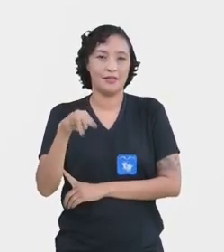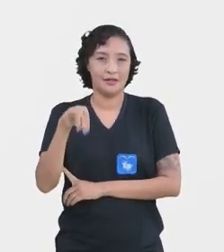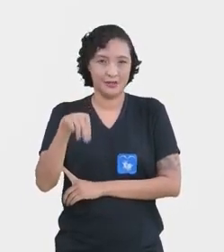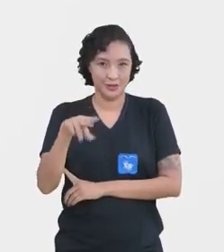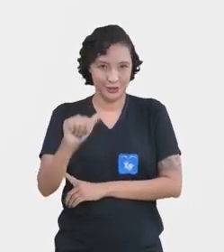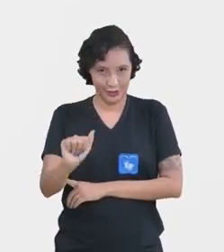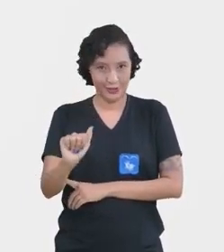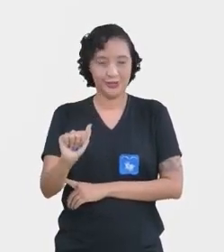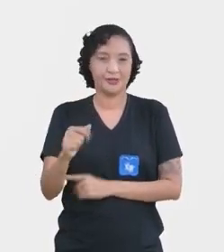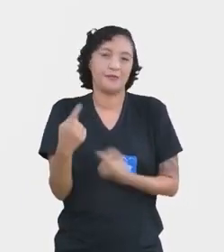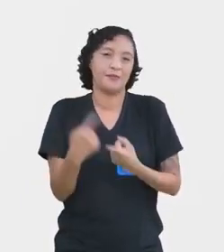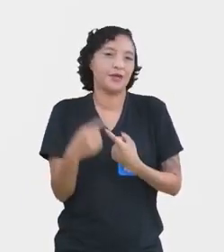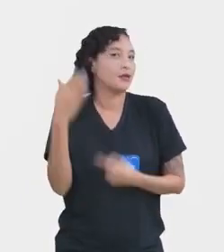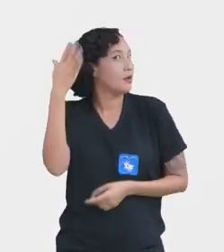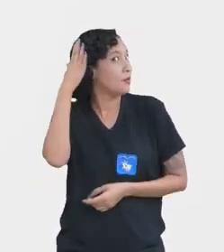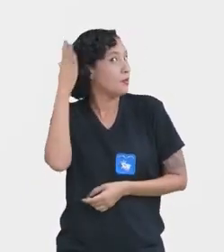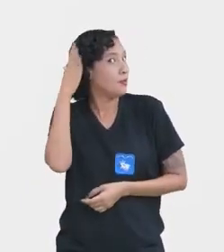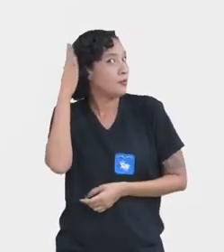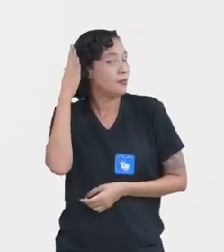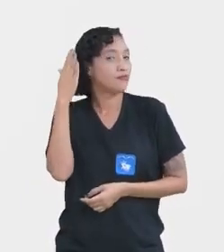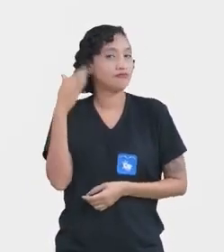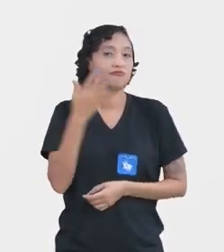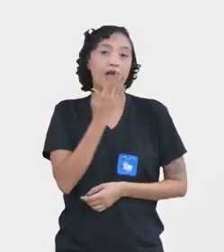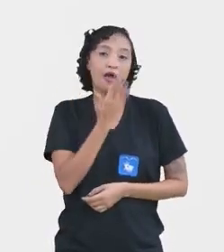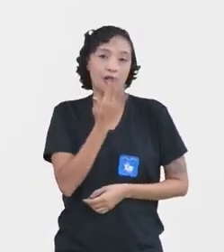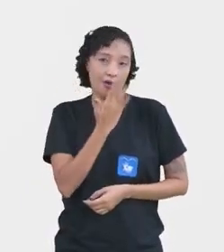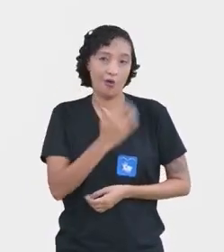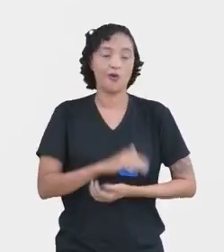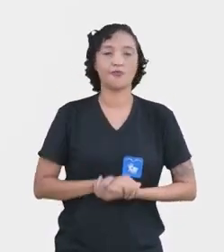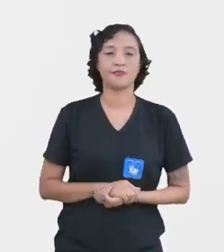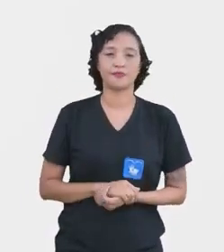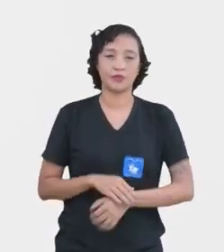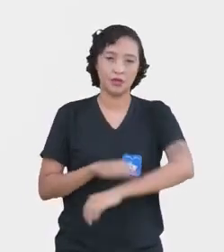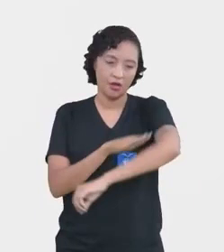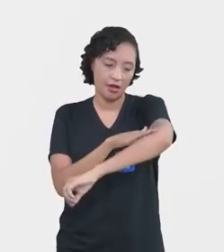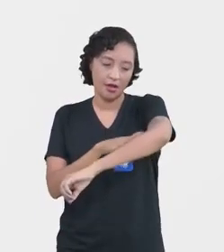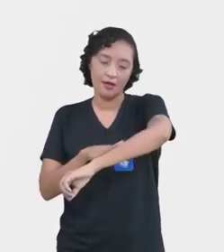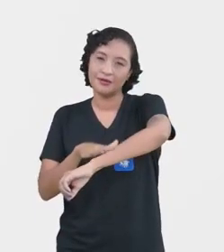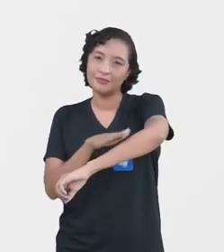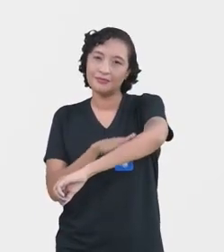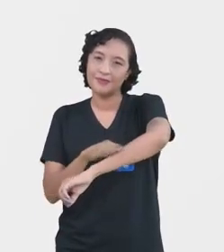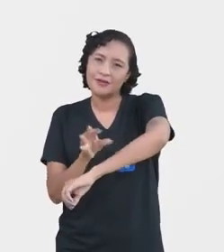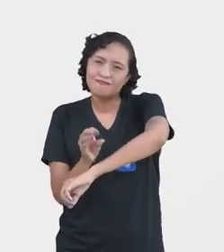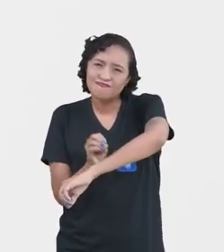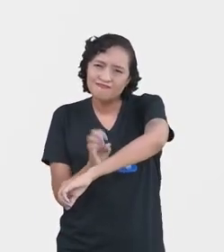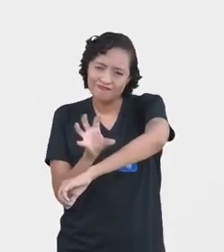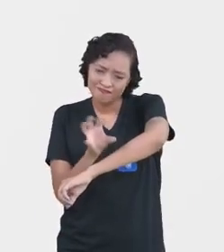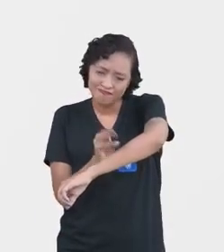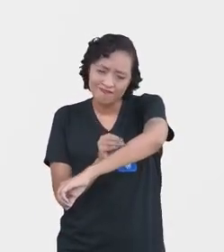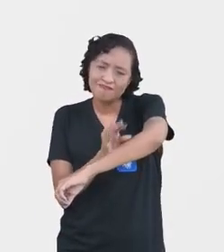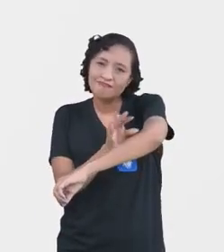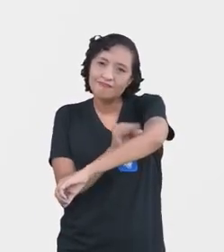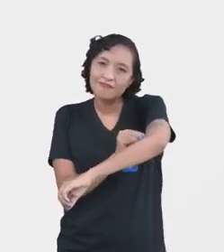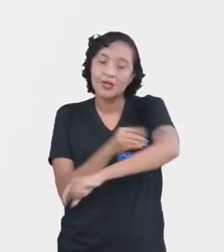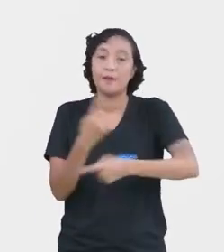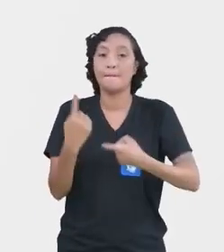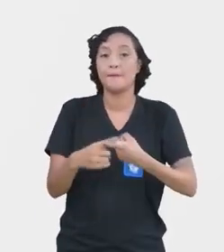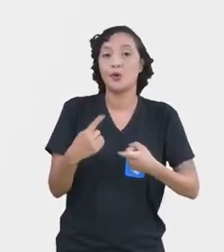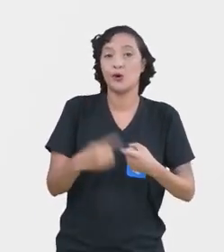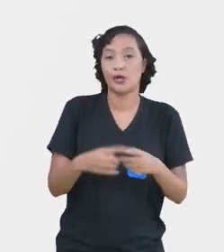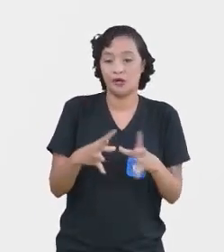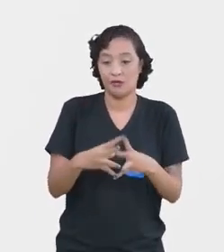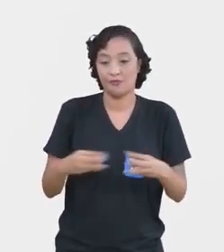dá a cor dos cabelos escuros. A pele se apresenta mais enrugadas, né? Porque nós perdemos líquido.